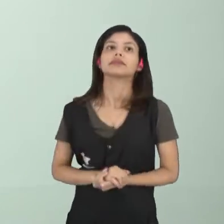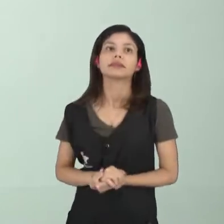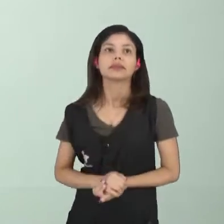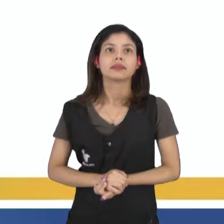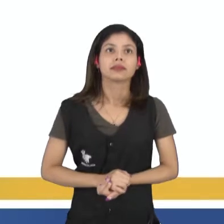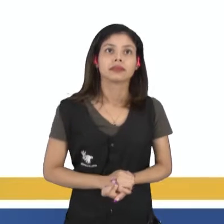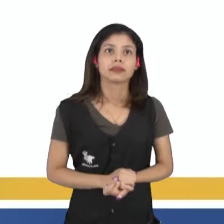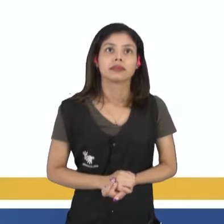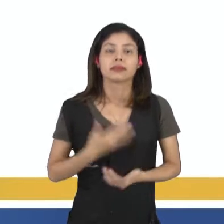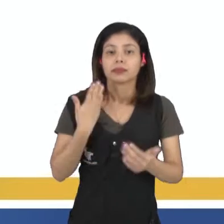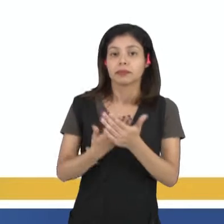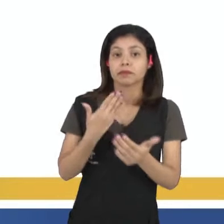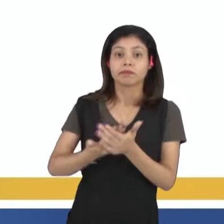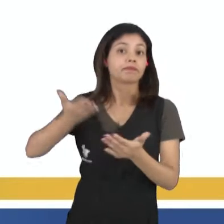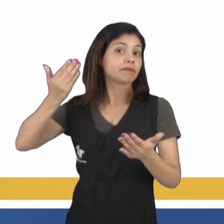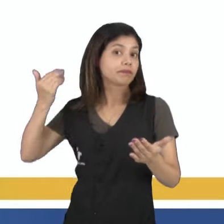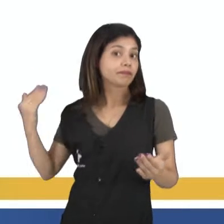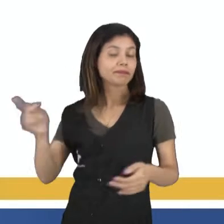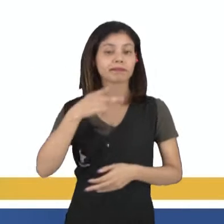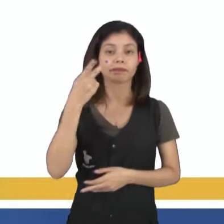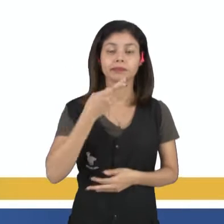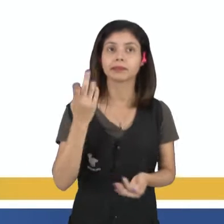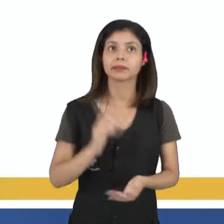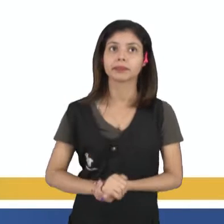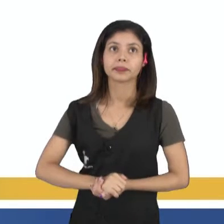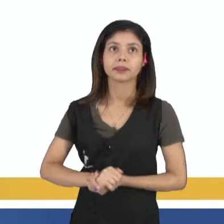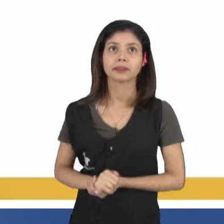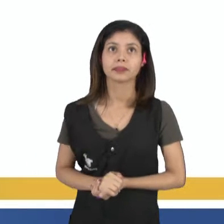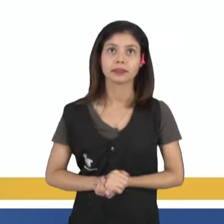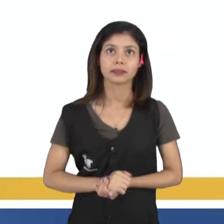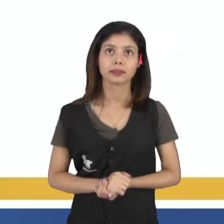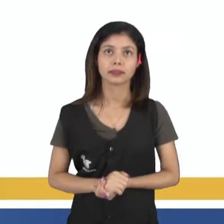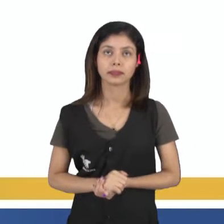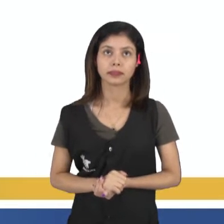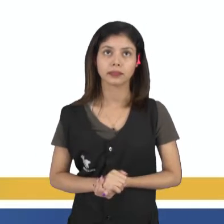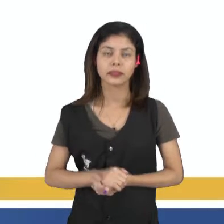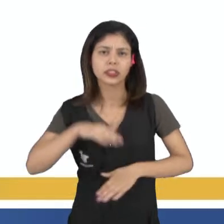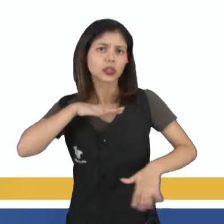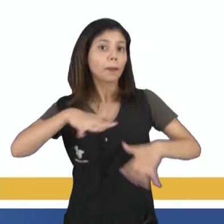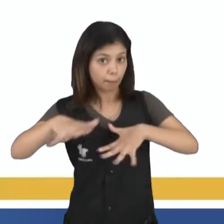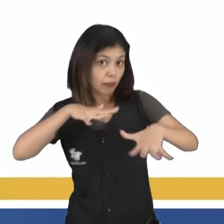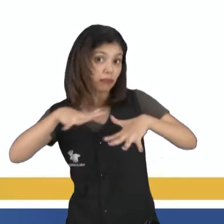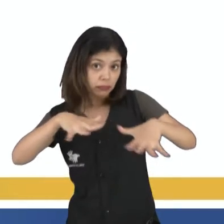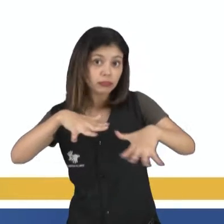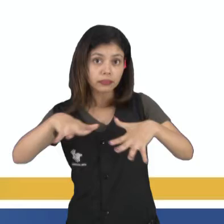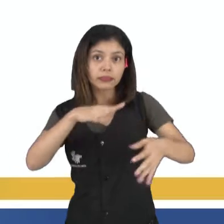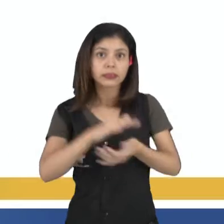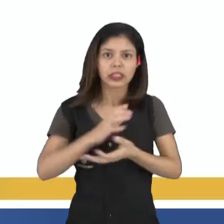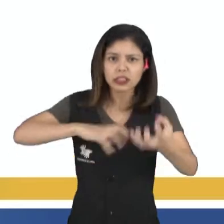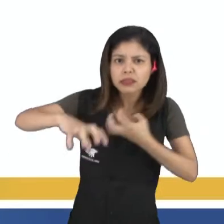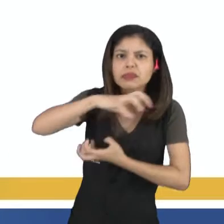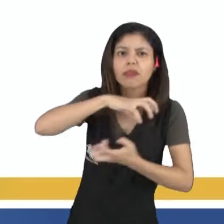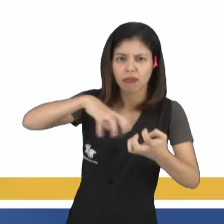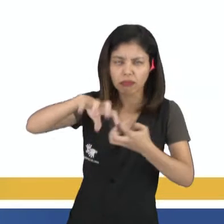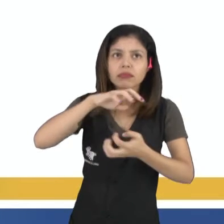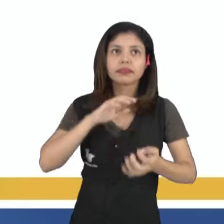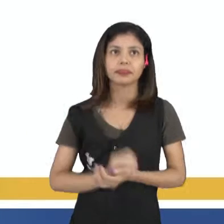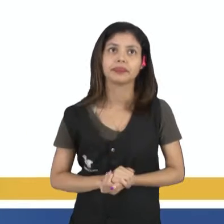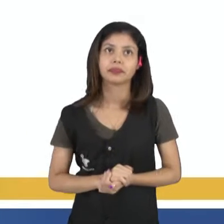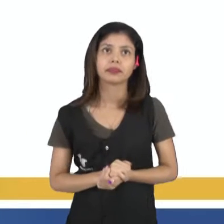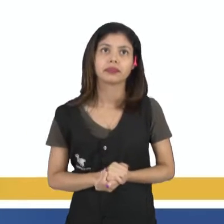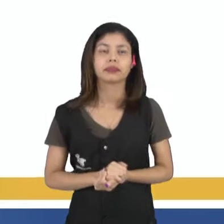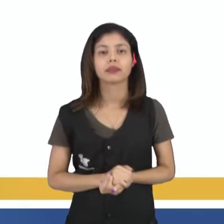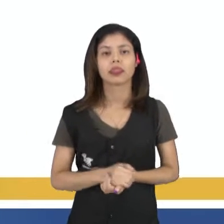pessoal nossa aula passada nós falamos aí sobre a esses movimentos de revoltas